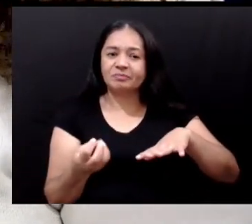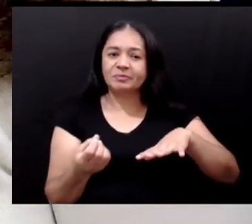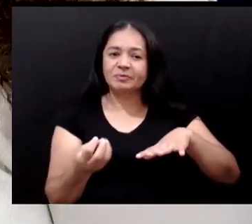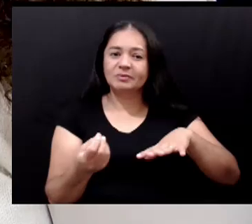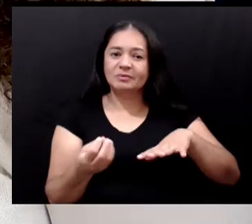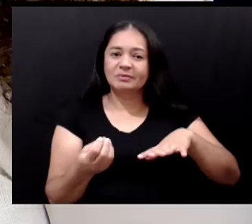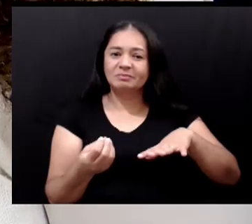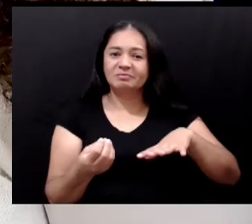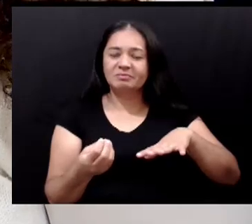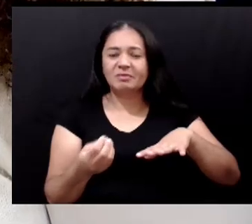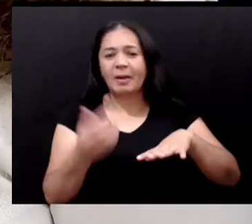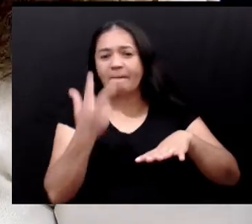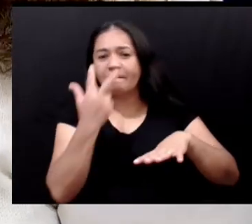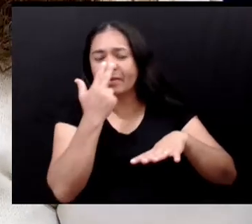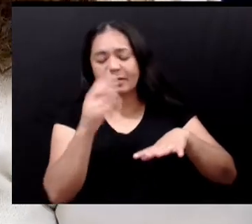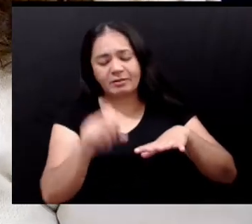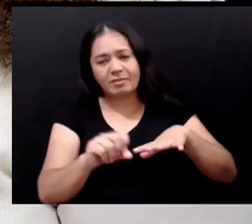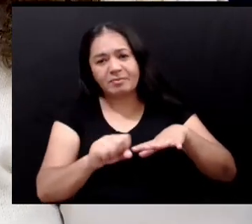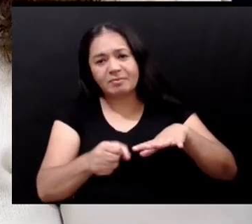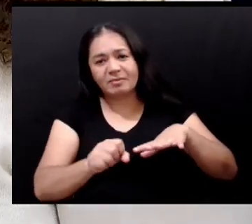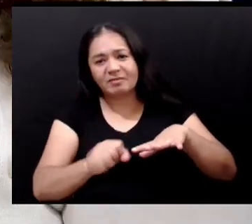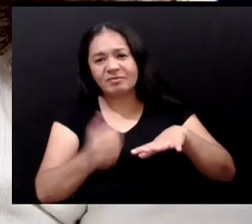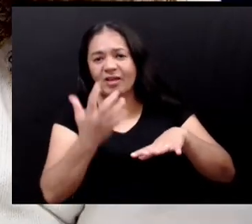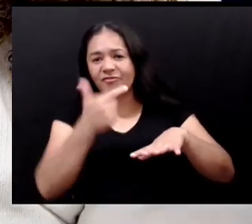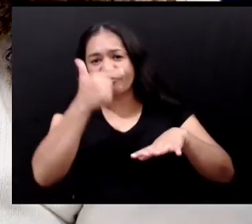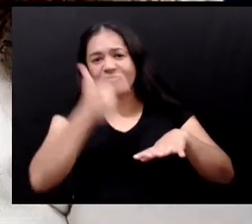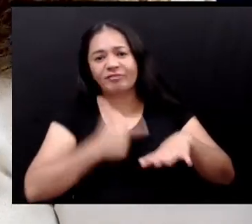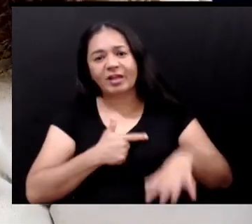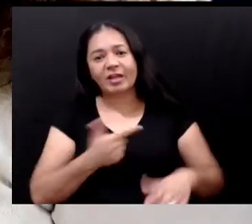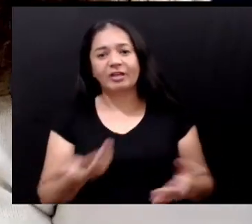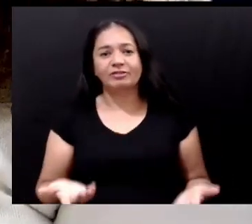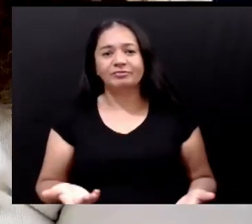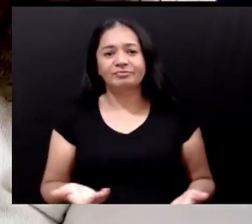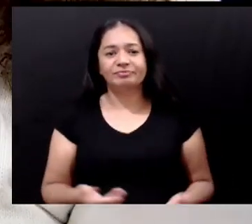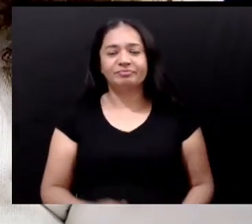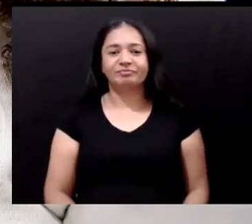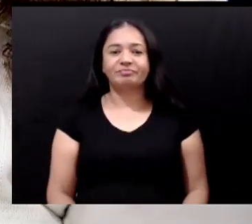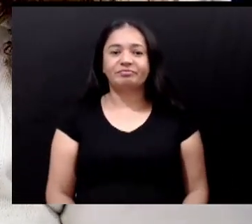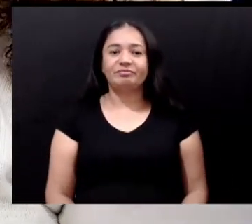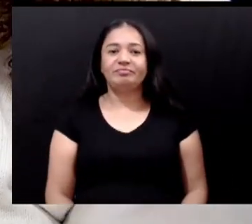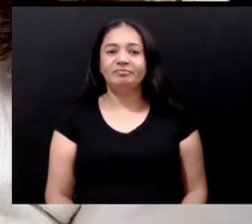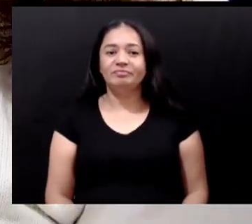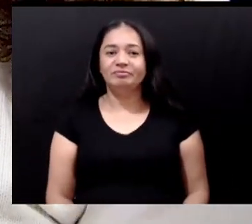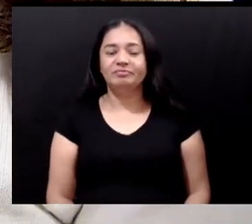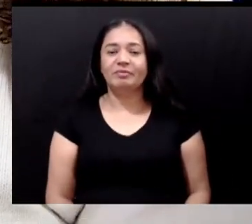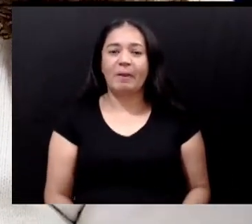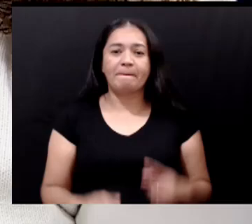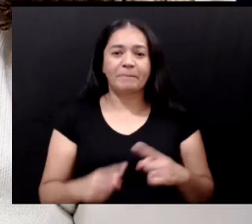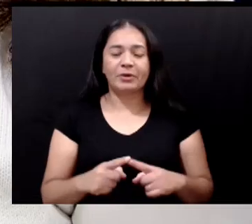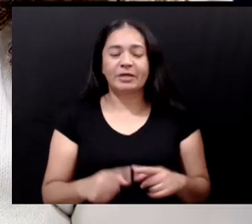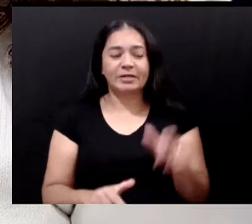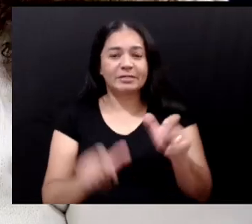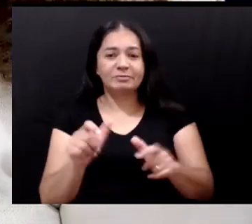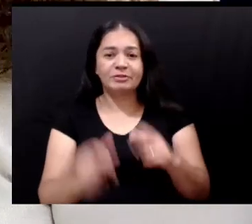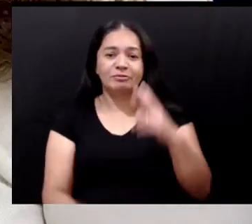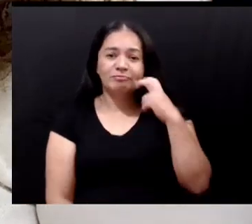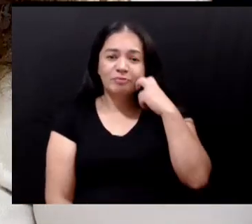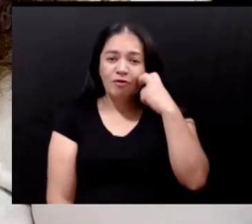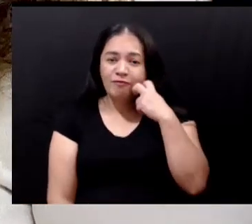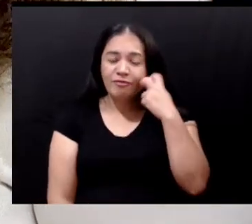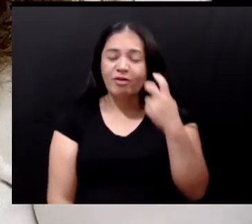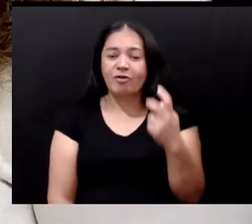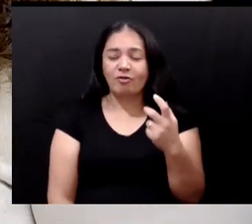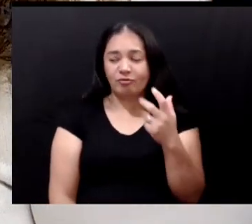estilhaçado, que não é bonito, né, nem aos olhos, e causa vergonha, constrangimento. As pessoas escondem